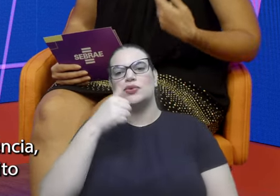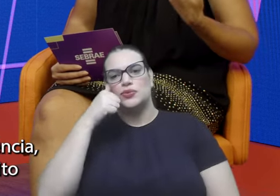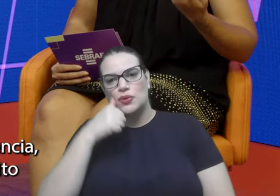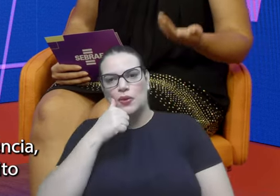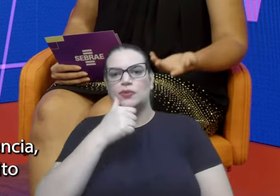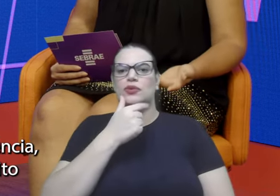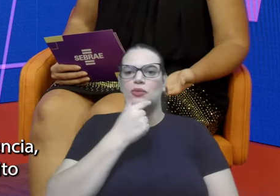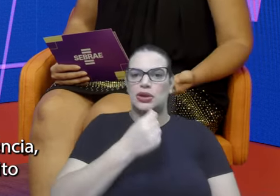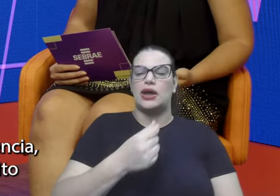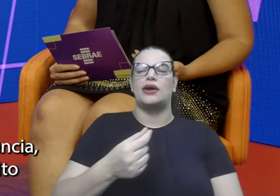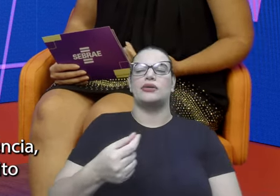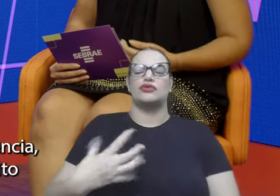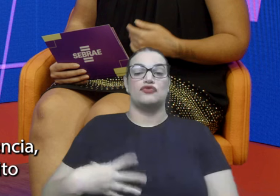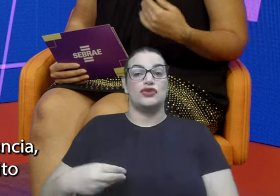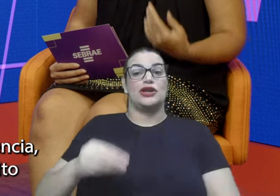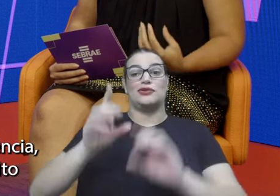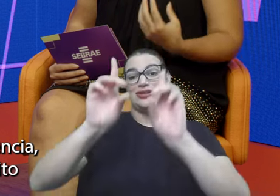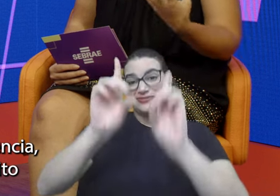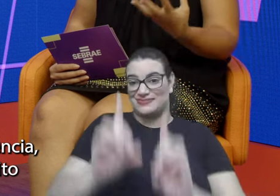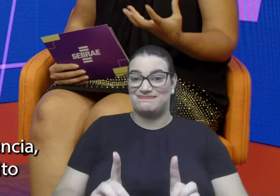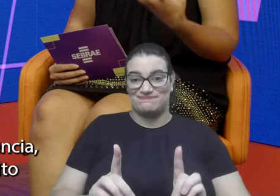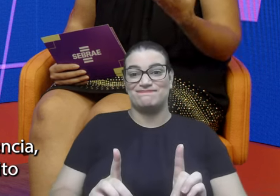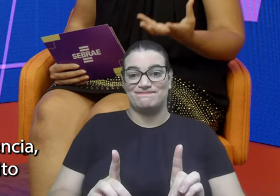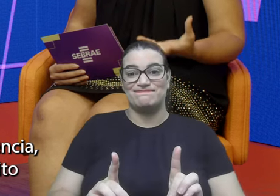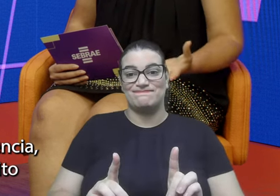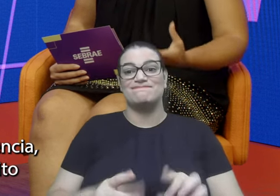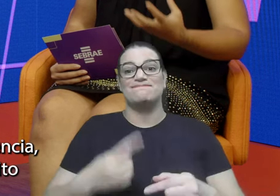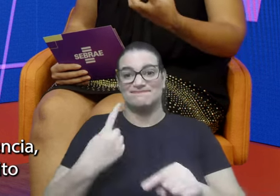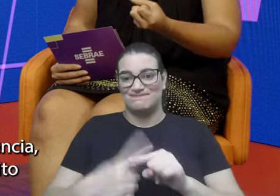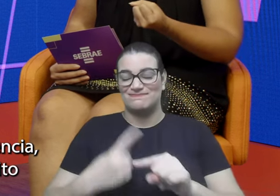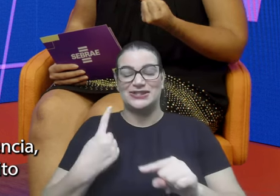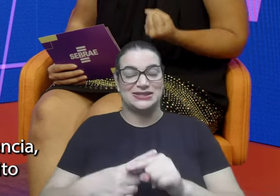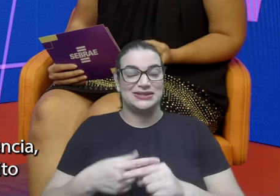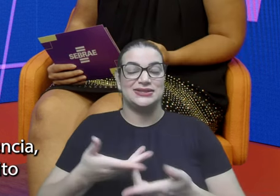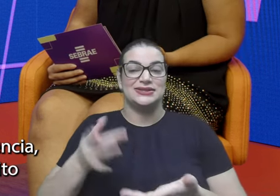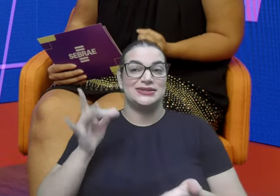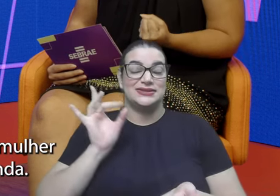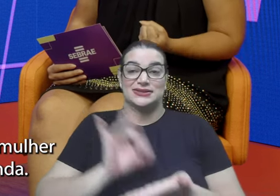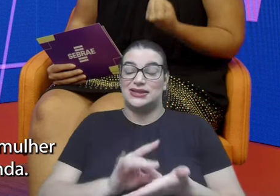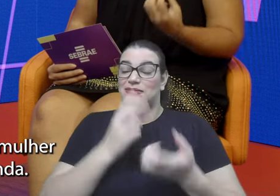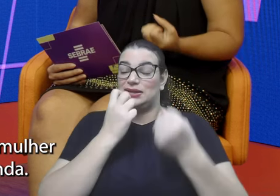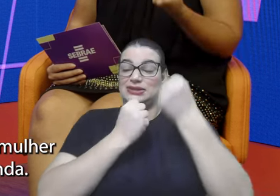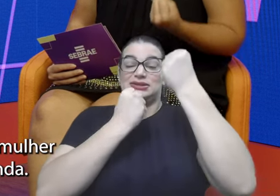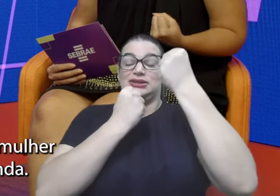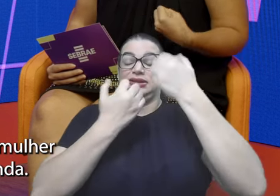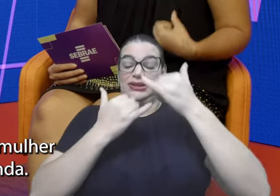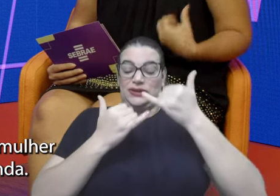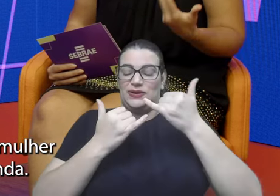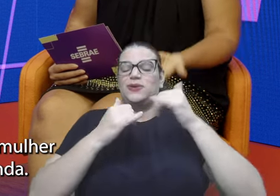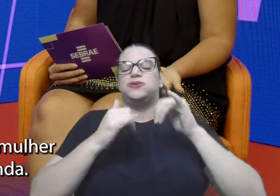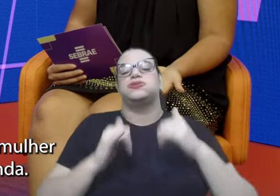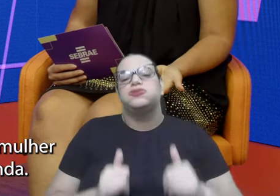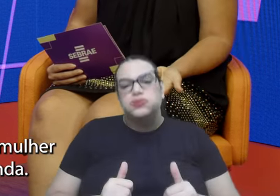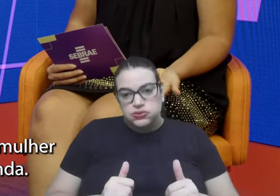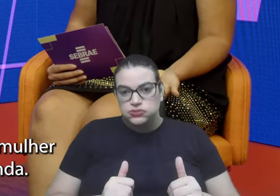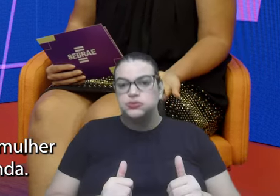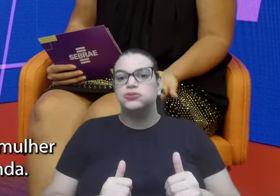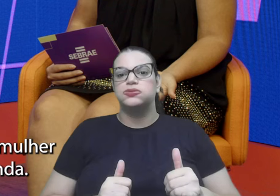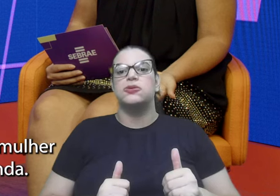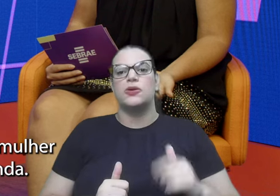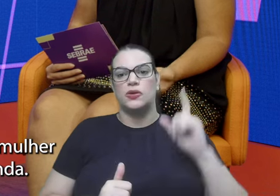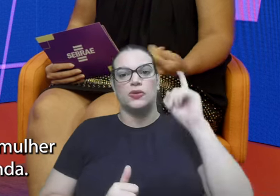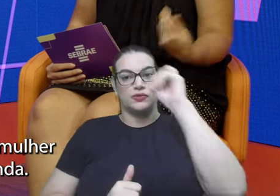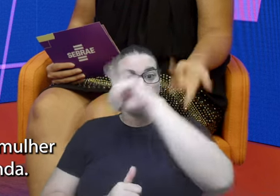filhos com alguma deficiência porque isso de fato tira muito a potência de energia que essa mulher pode